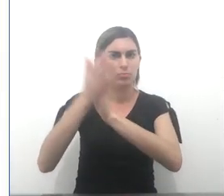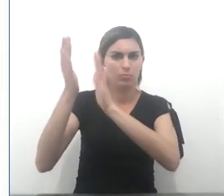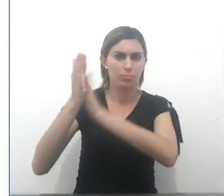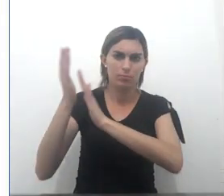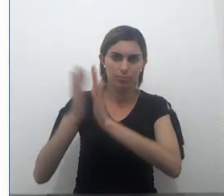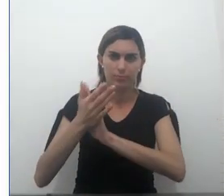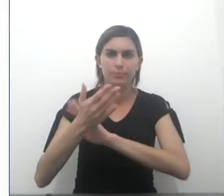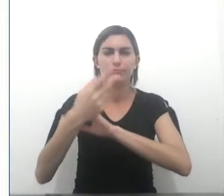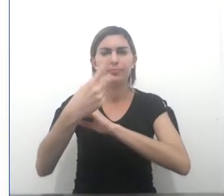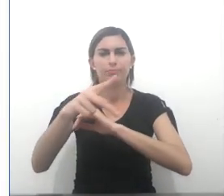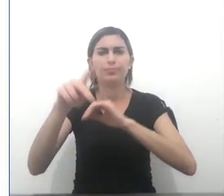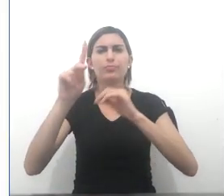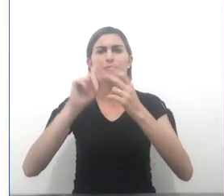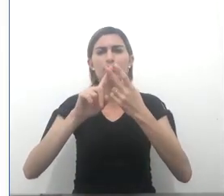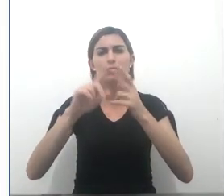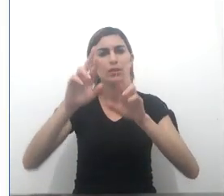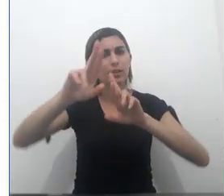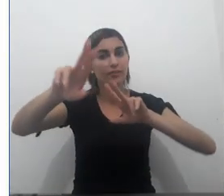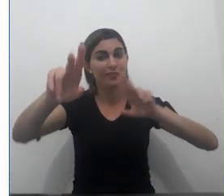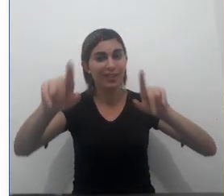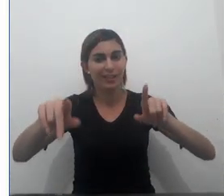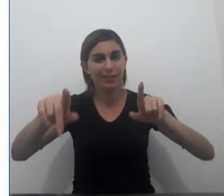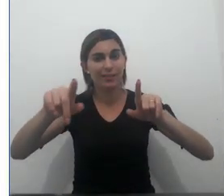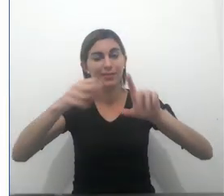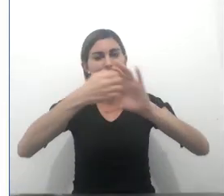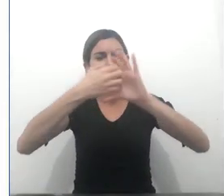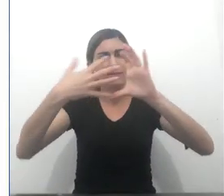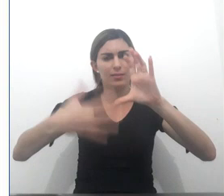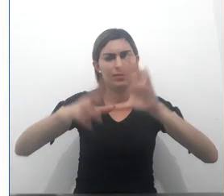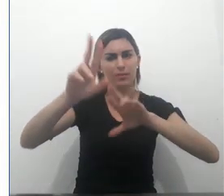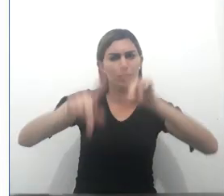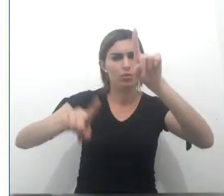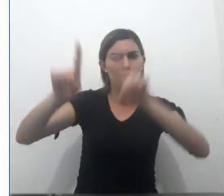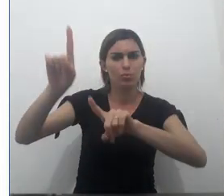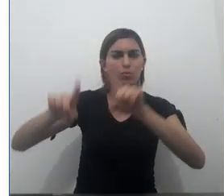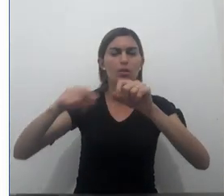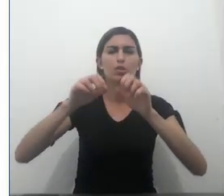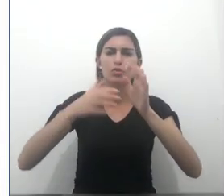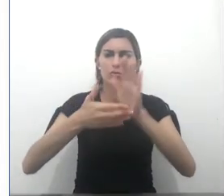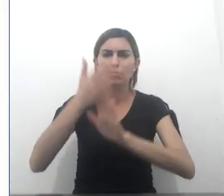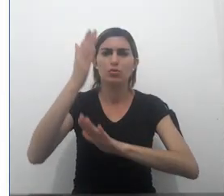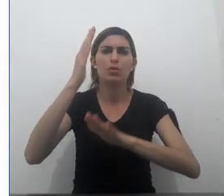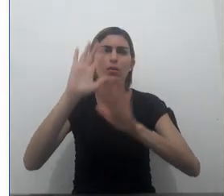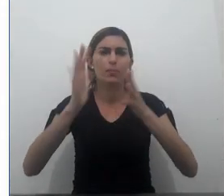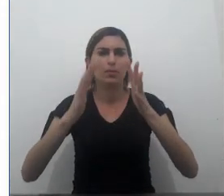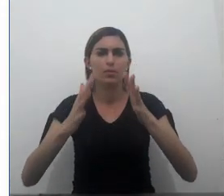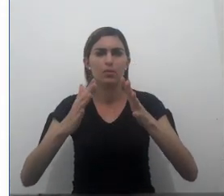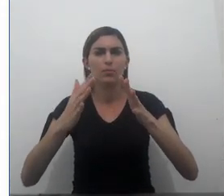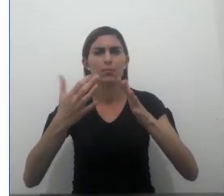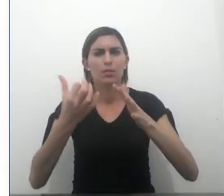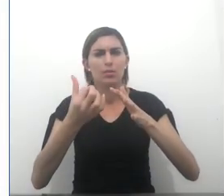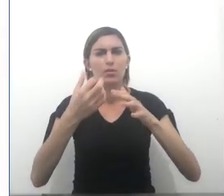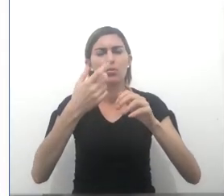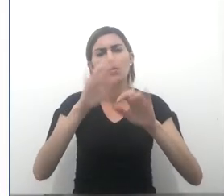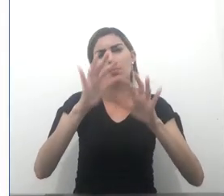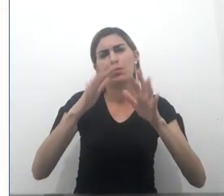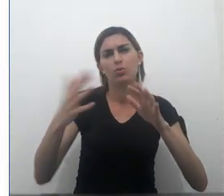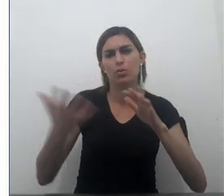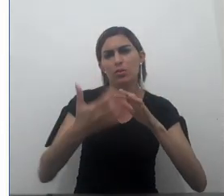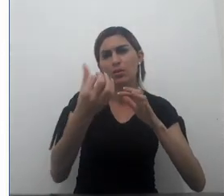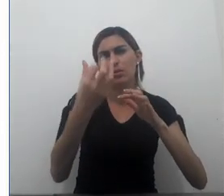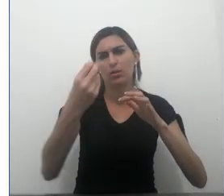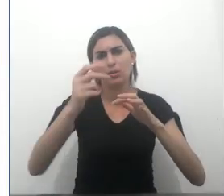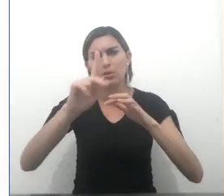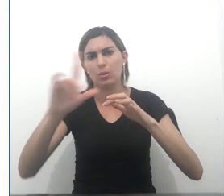nas estradas, nas BRs, tem uma diferença, tem uma característica. Né? Nas estradas, a máxima permitida é de 60 km